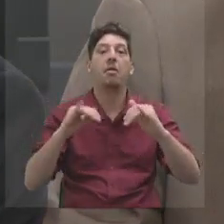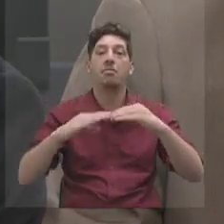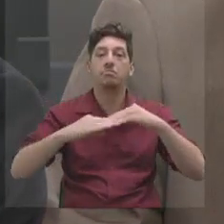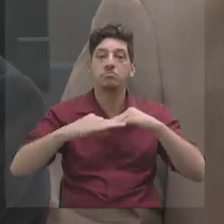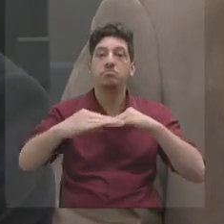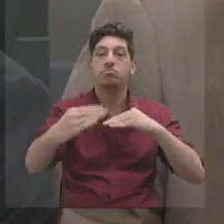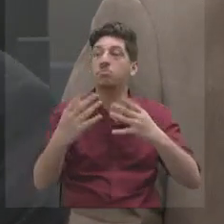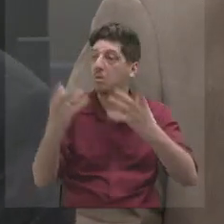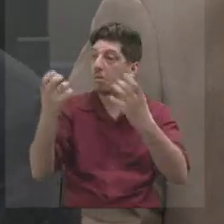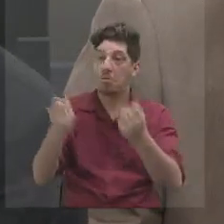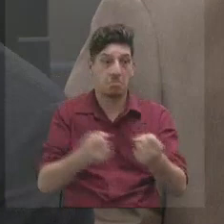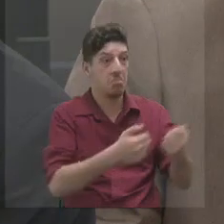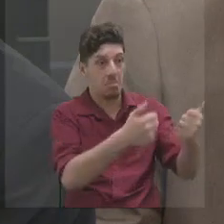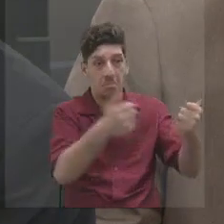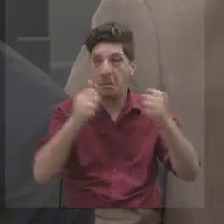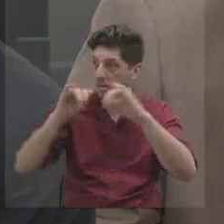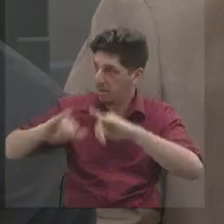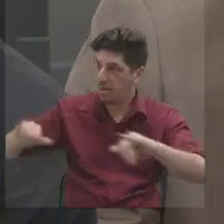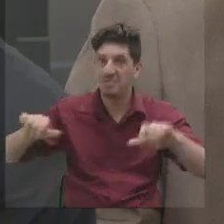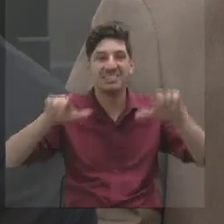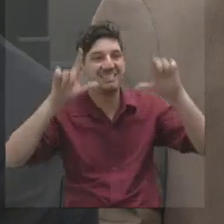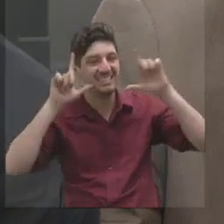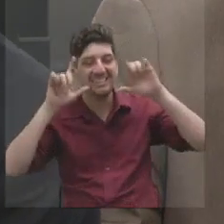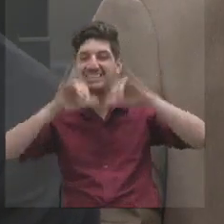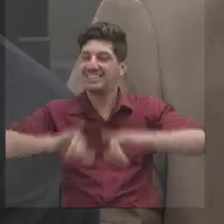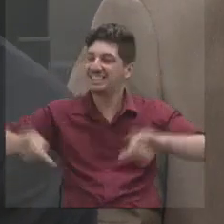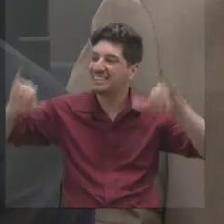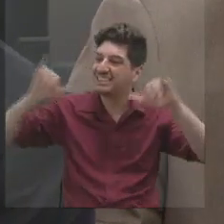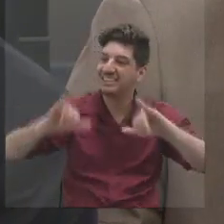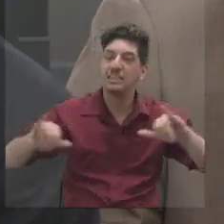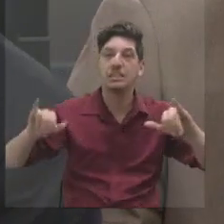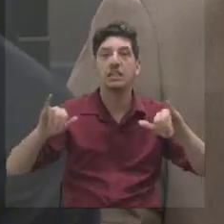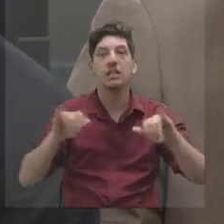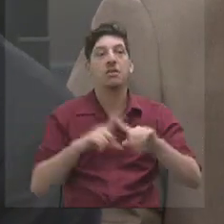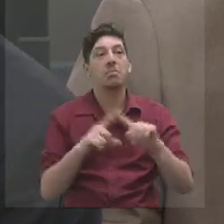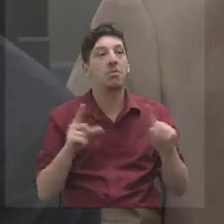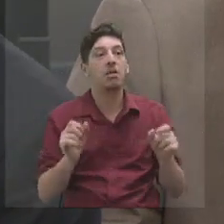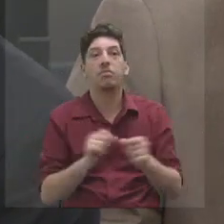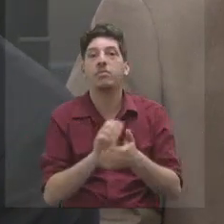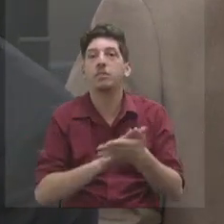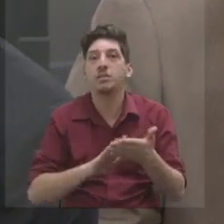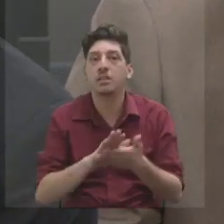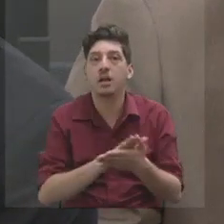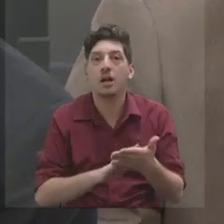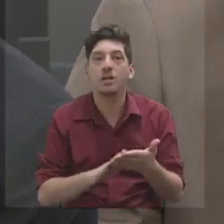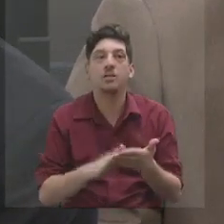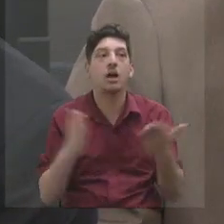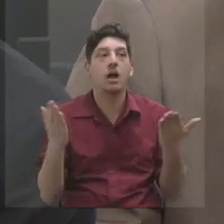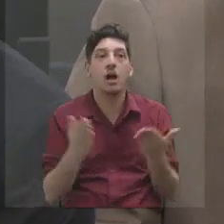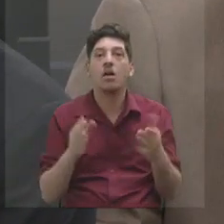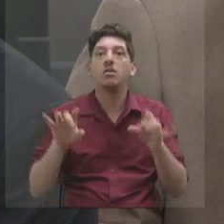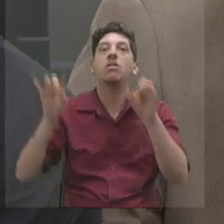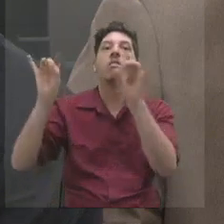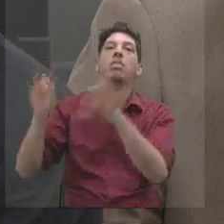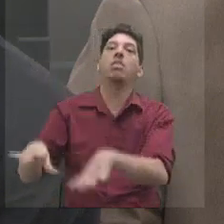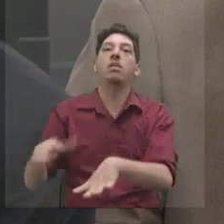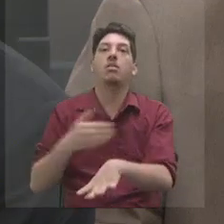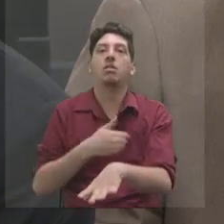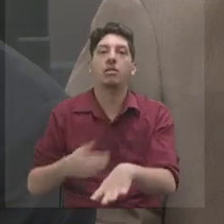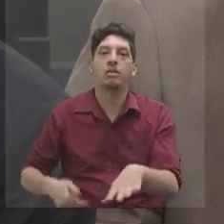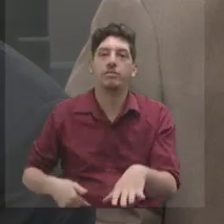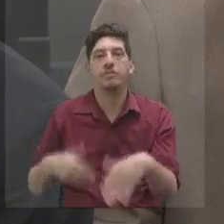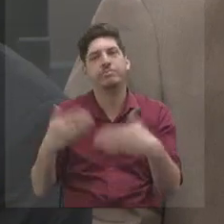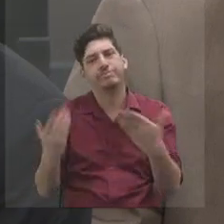assumida simplesmente não pegaram a estrada e agora deixam um desgaste para o governo desde já o